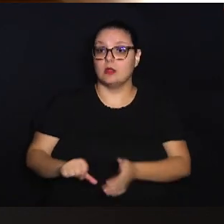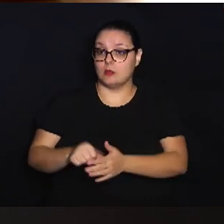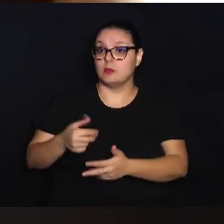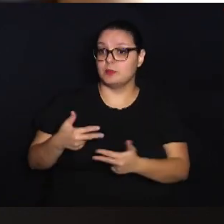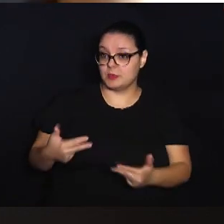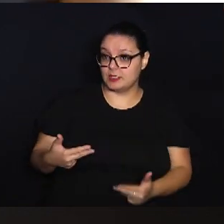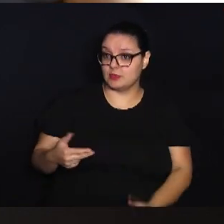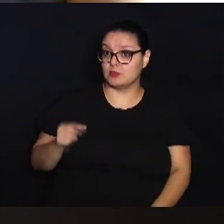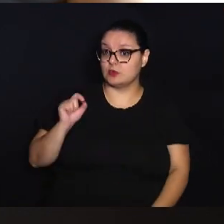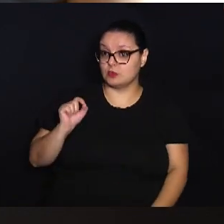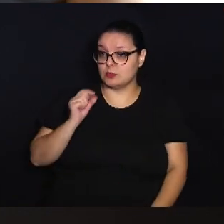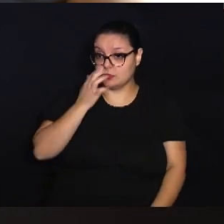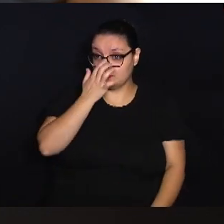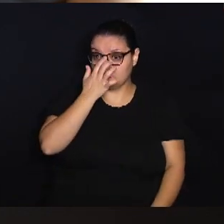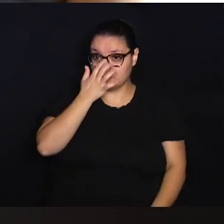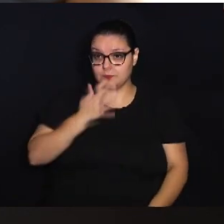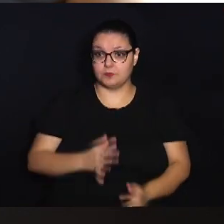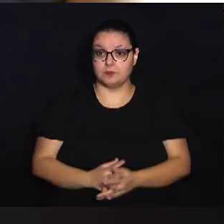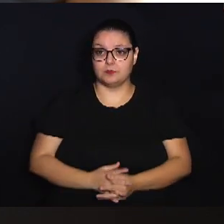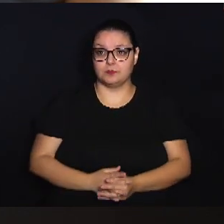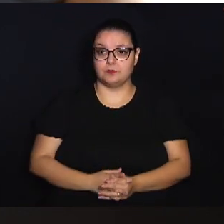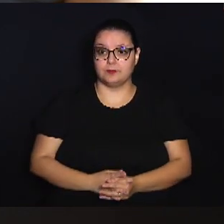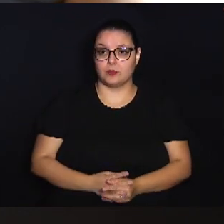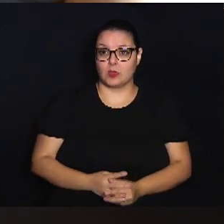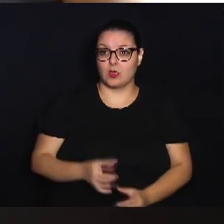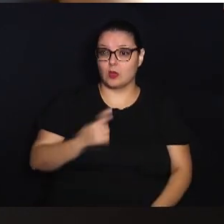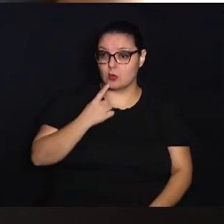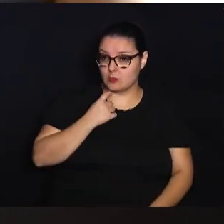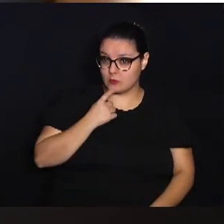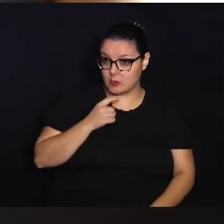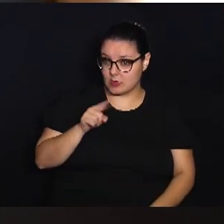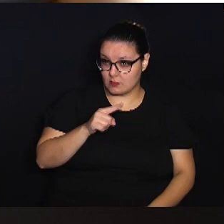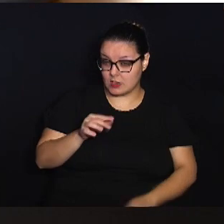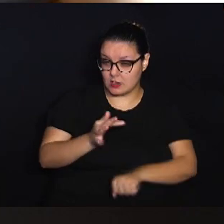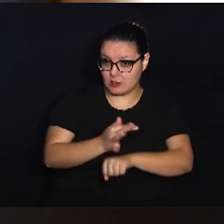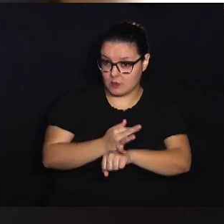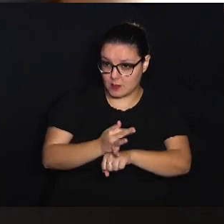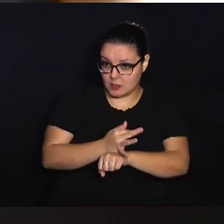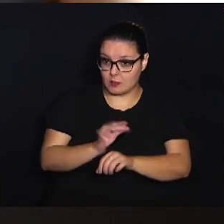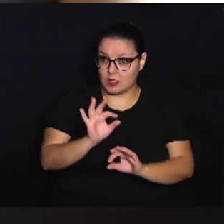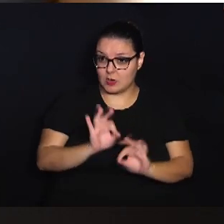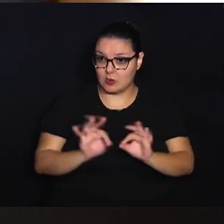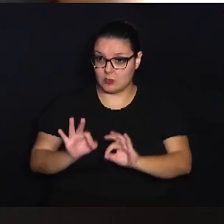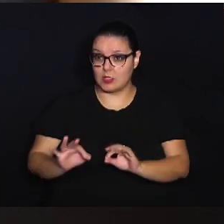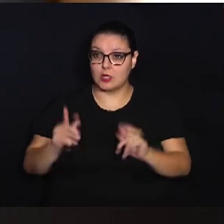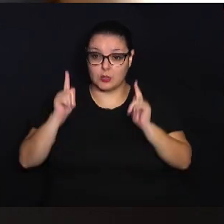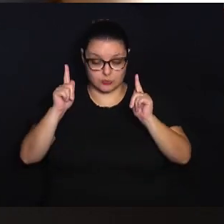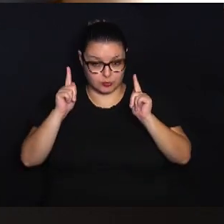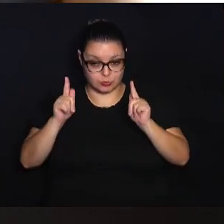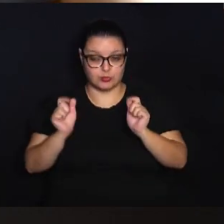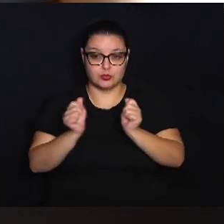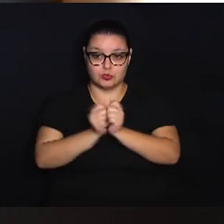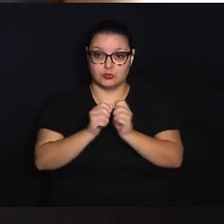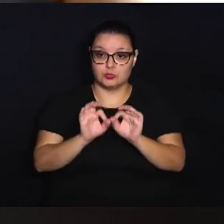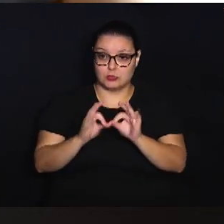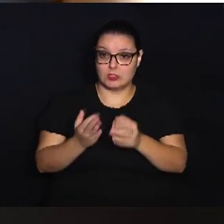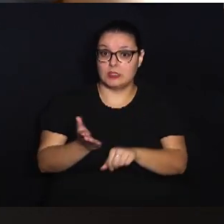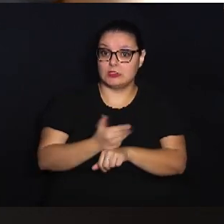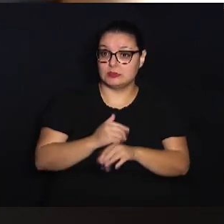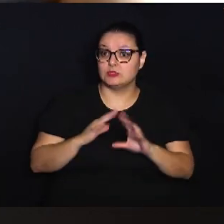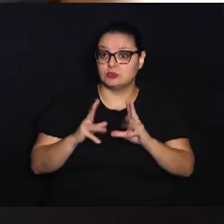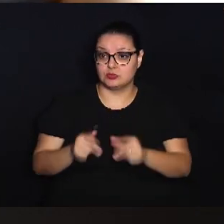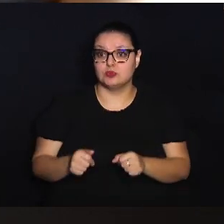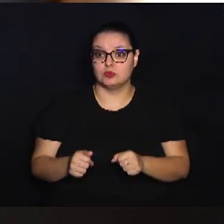que eu gostaria de falar é que uma férias planejada e curtida com a família é, antes de